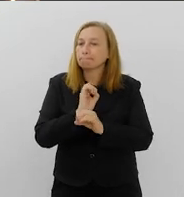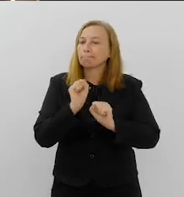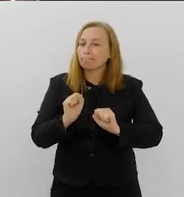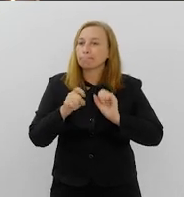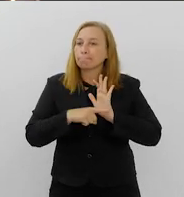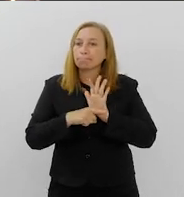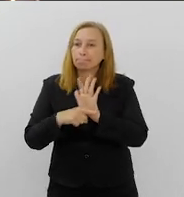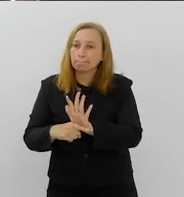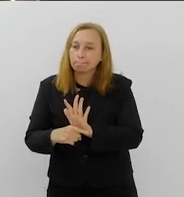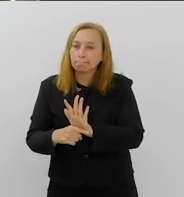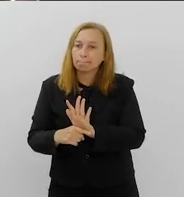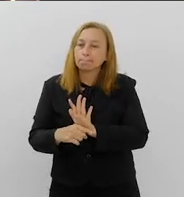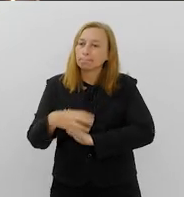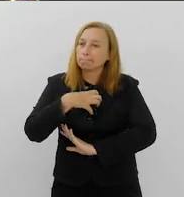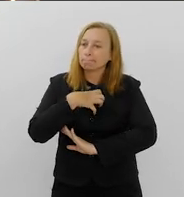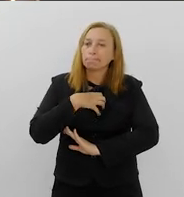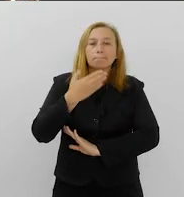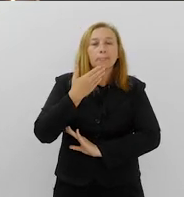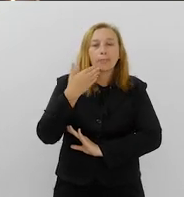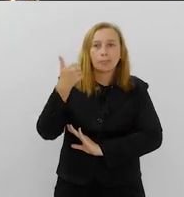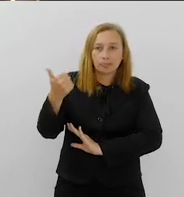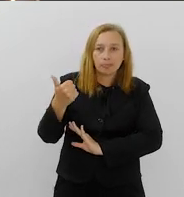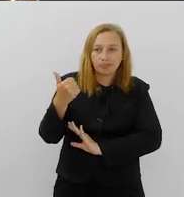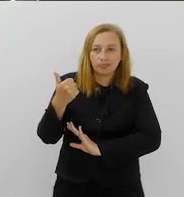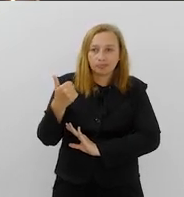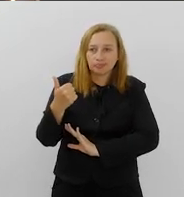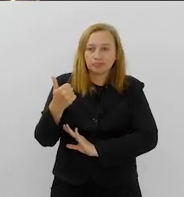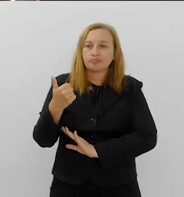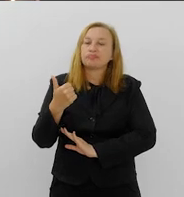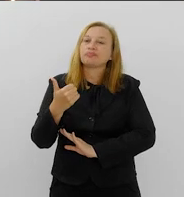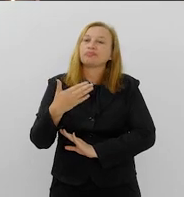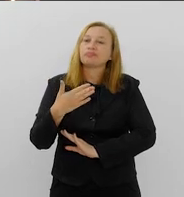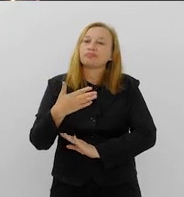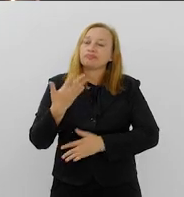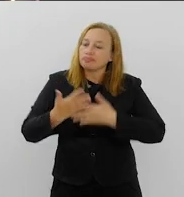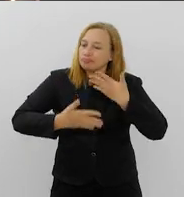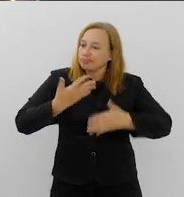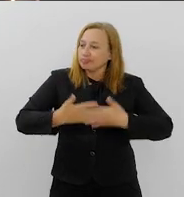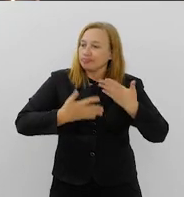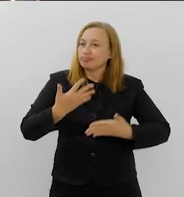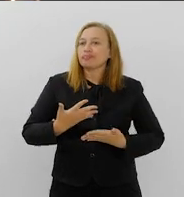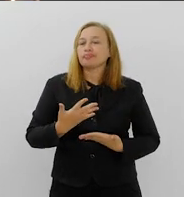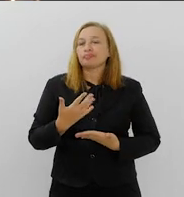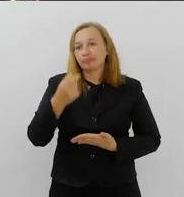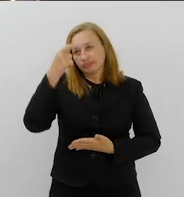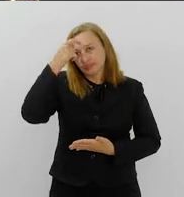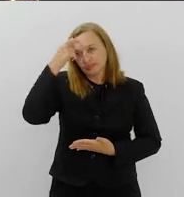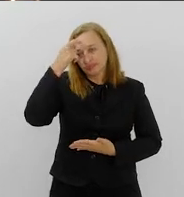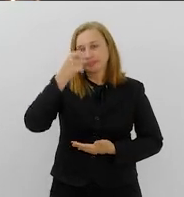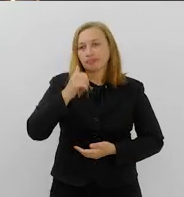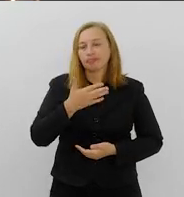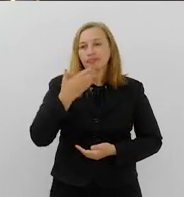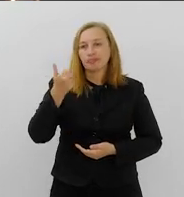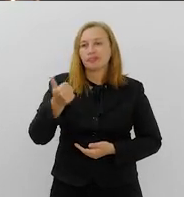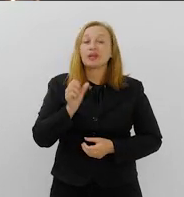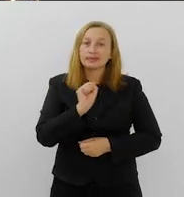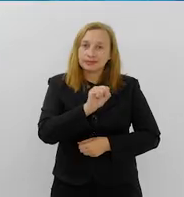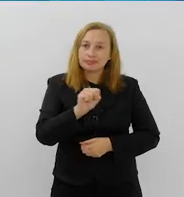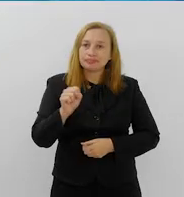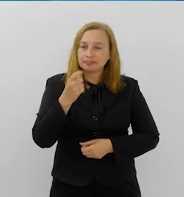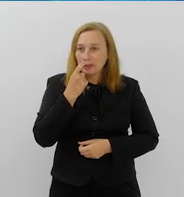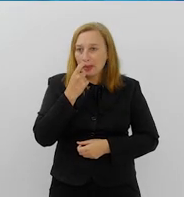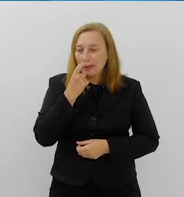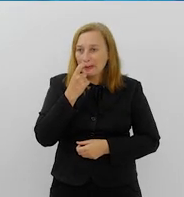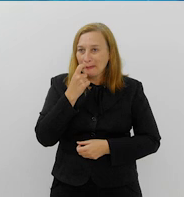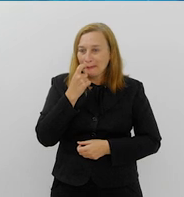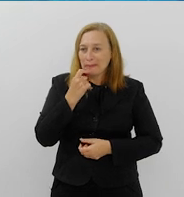podem ajudar essa pessoa a se sentir um pouco melhor, a melhorar um pouco a sua cognição, digamos assim? Claro